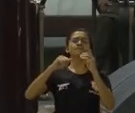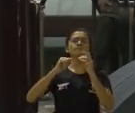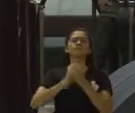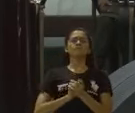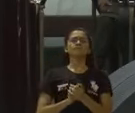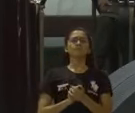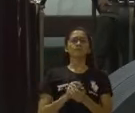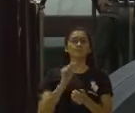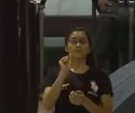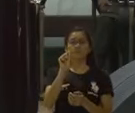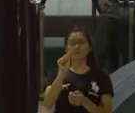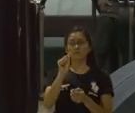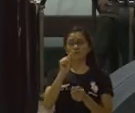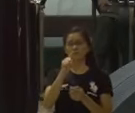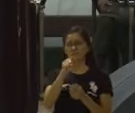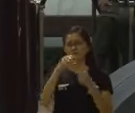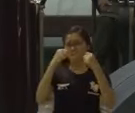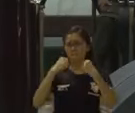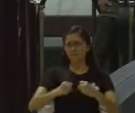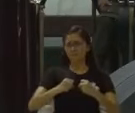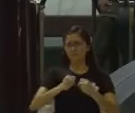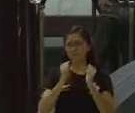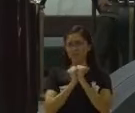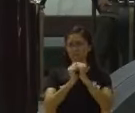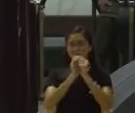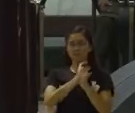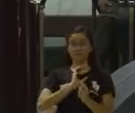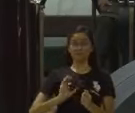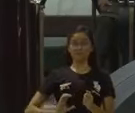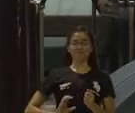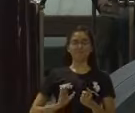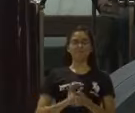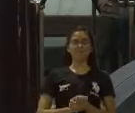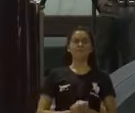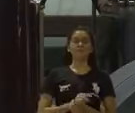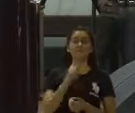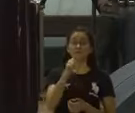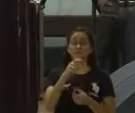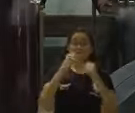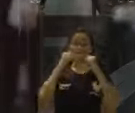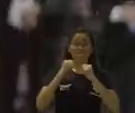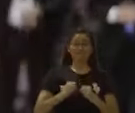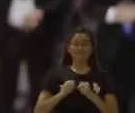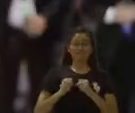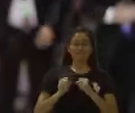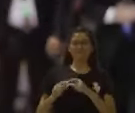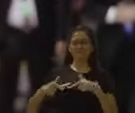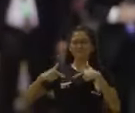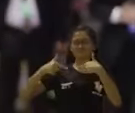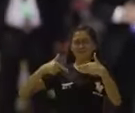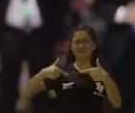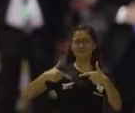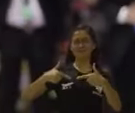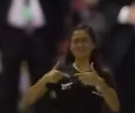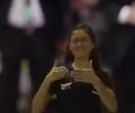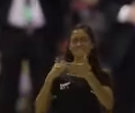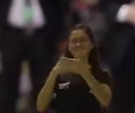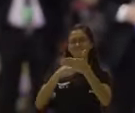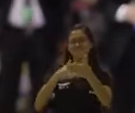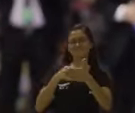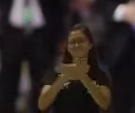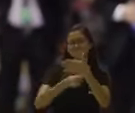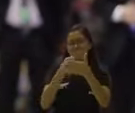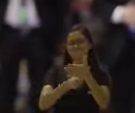O que que você pode em Cristo? E ouça-me. Você pode enfrentar todas as provações da